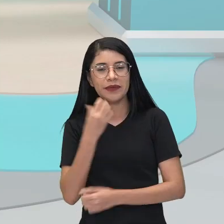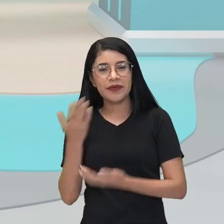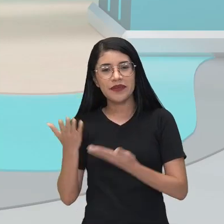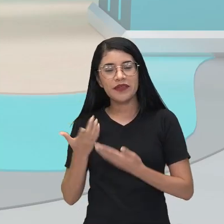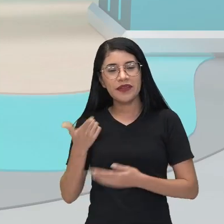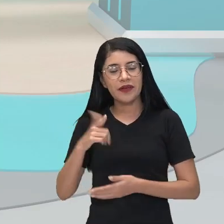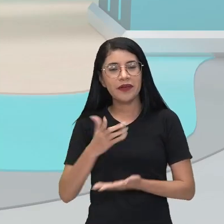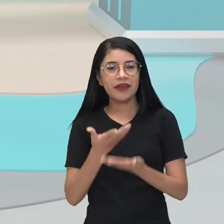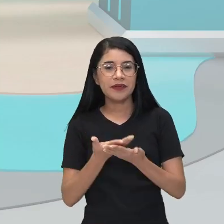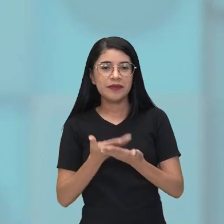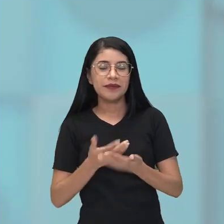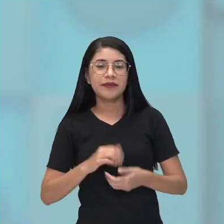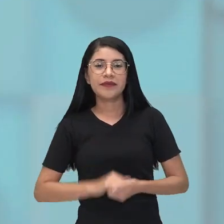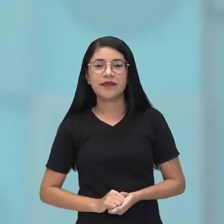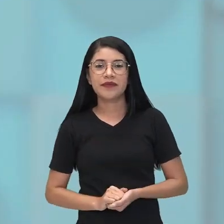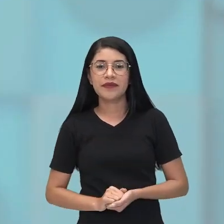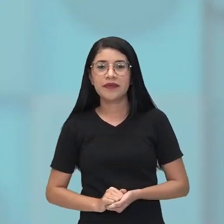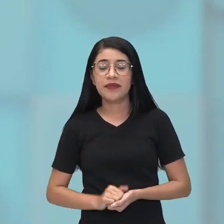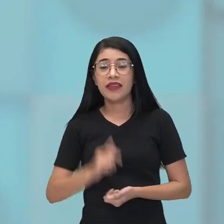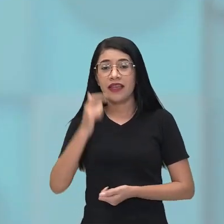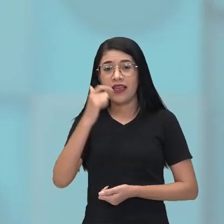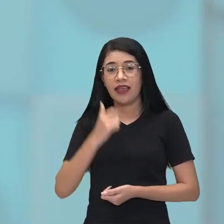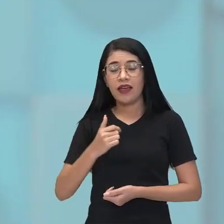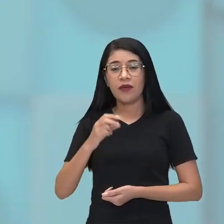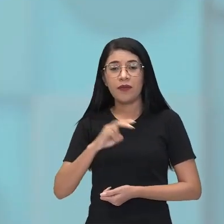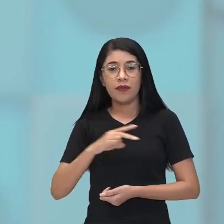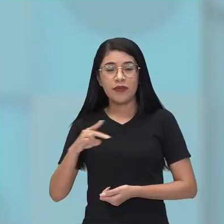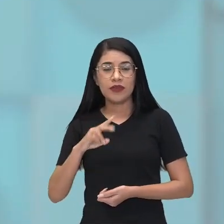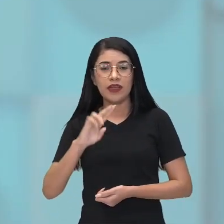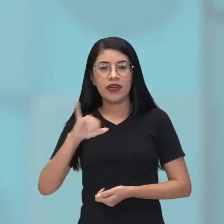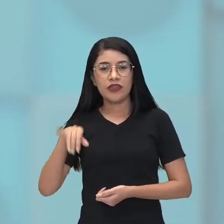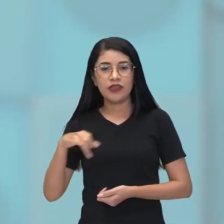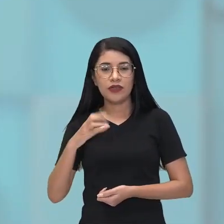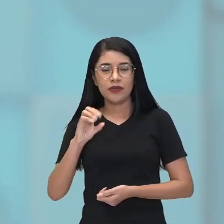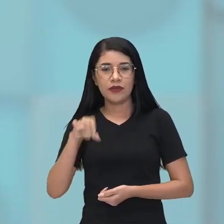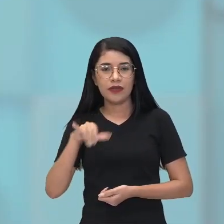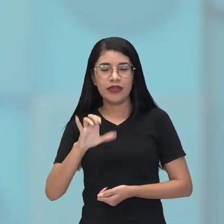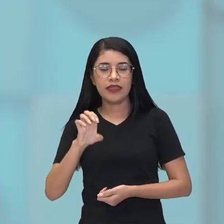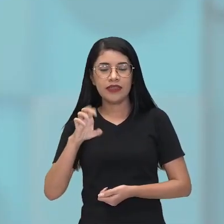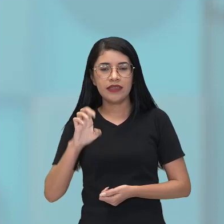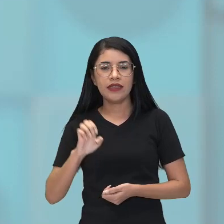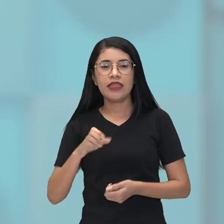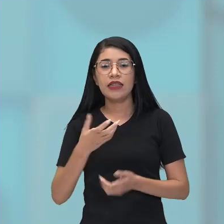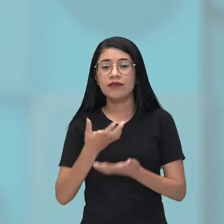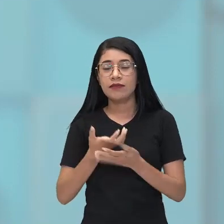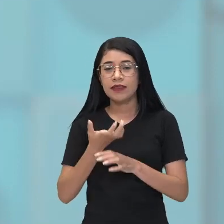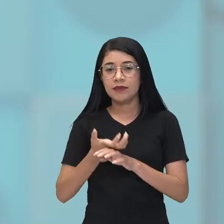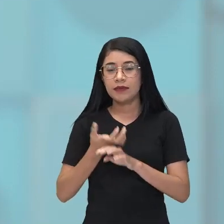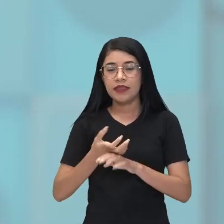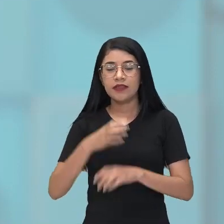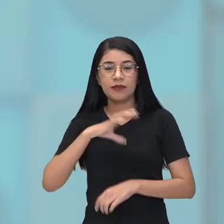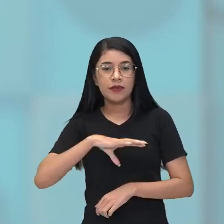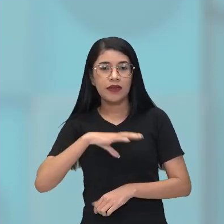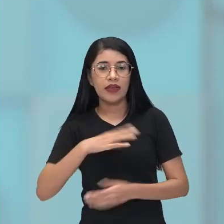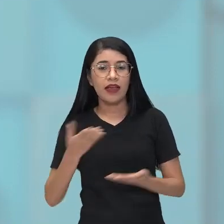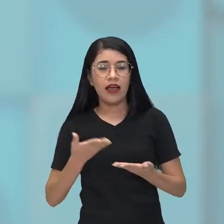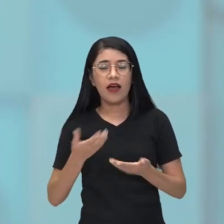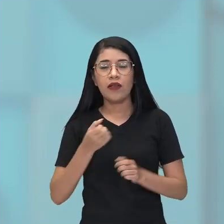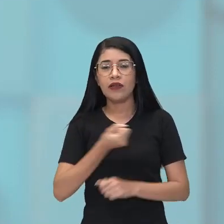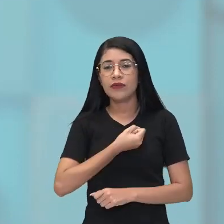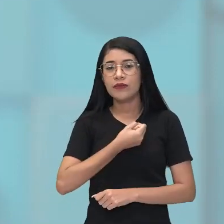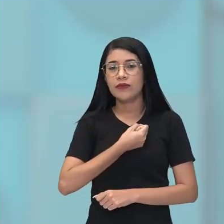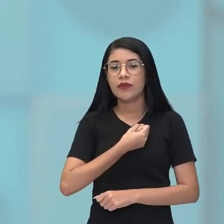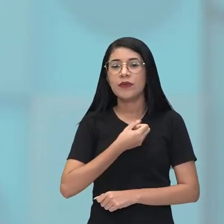Bem-vindos a mais uma aula! Eu sou a professora Joyce Martins, do componente curricular de língua portuguesa, e esta é a aula